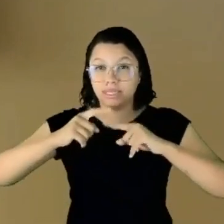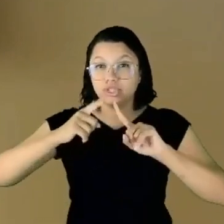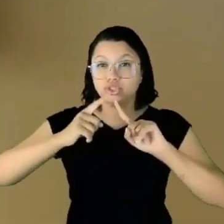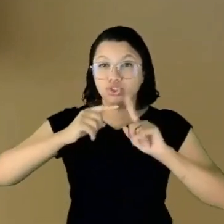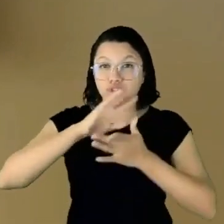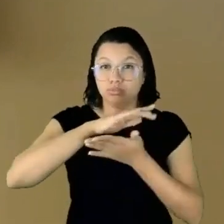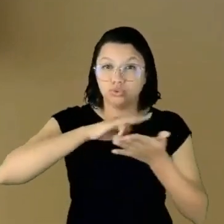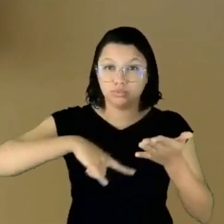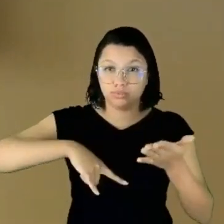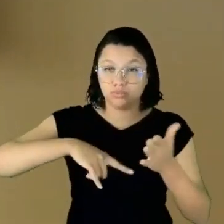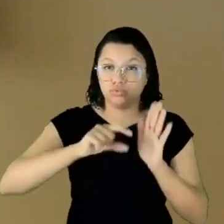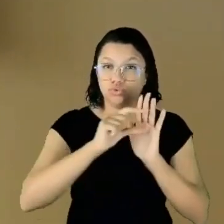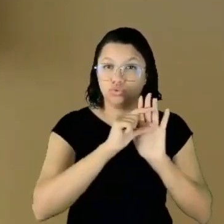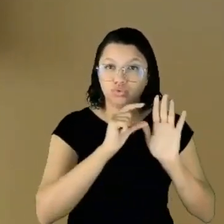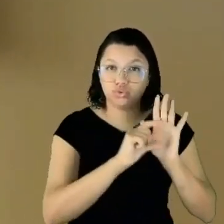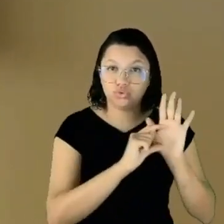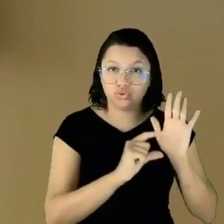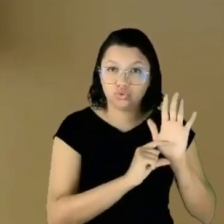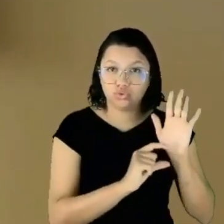de modelos de parágrafos